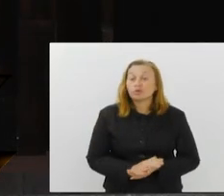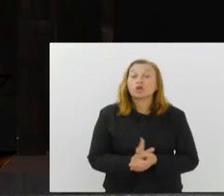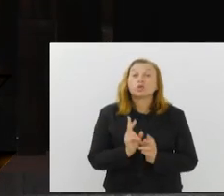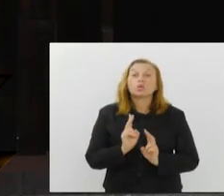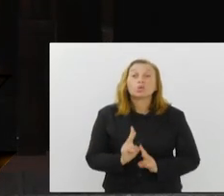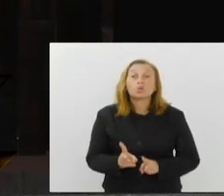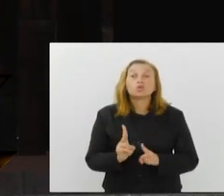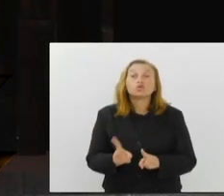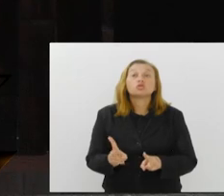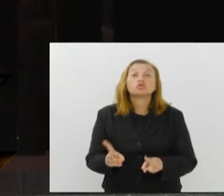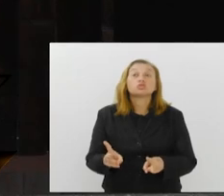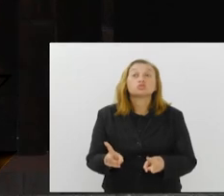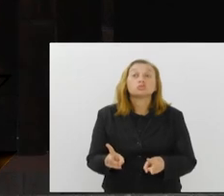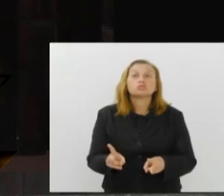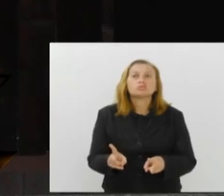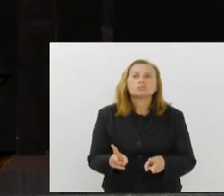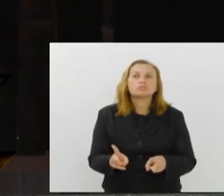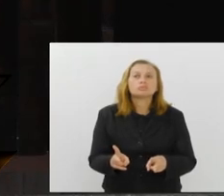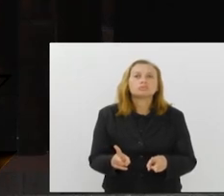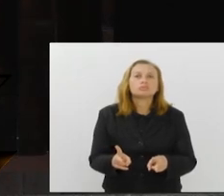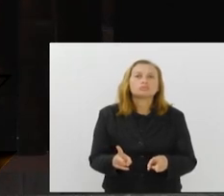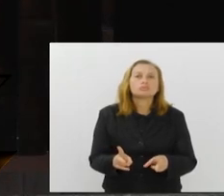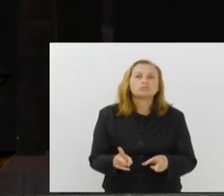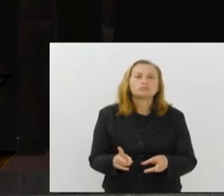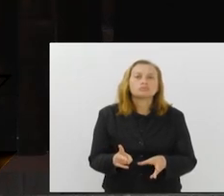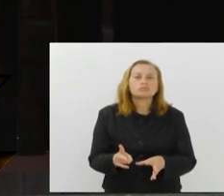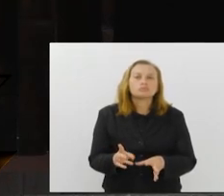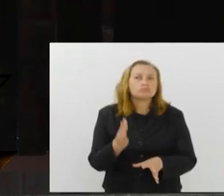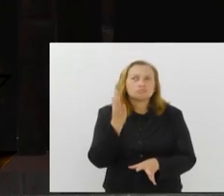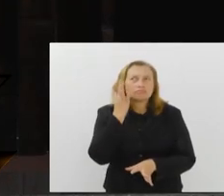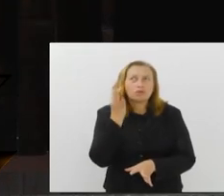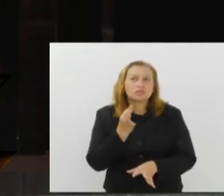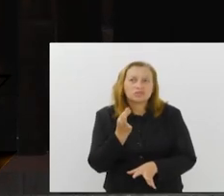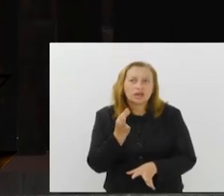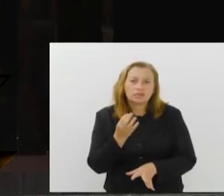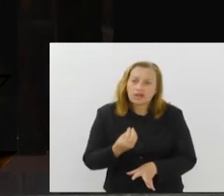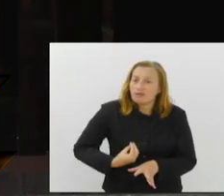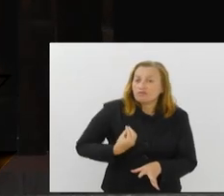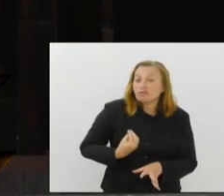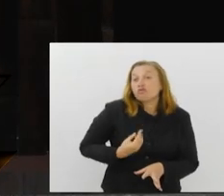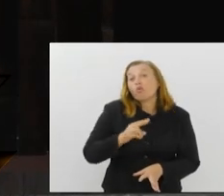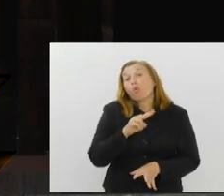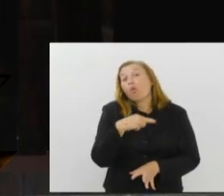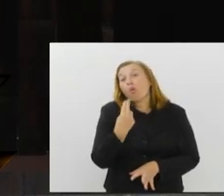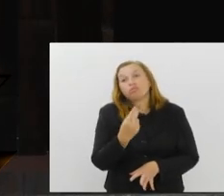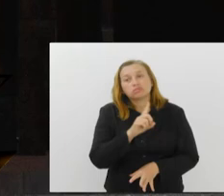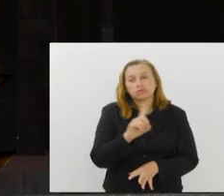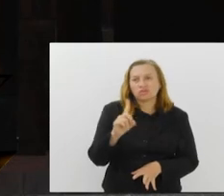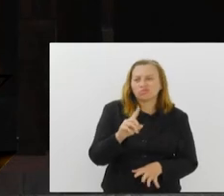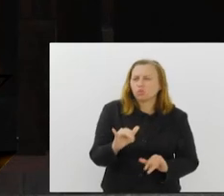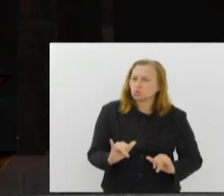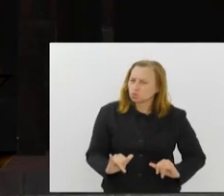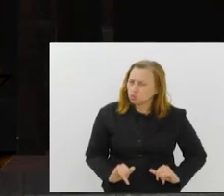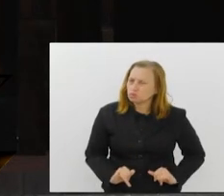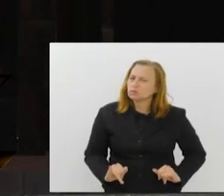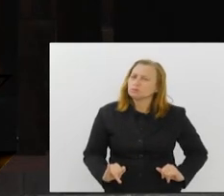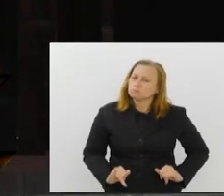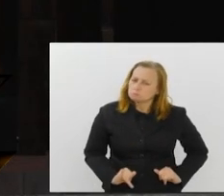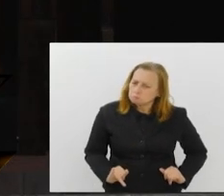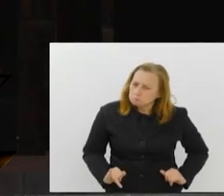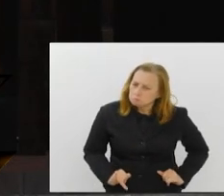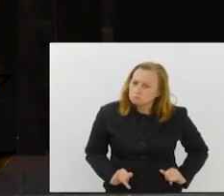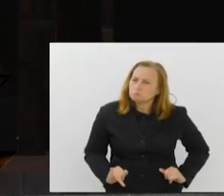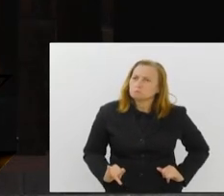continuam sem serem localizados isso é um sofrimento que